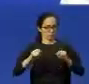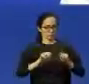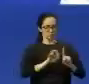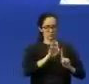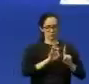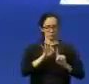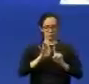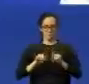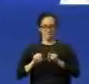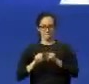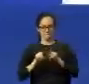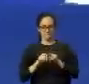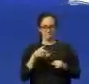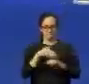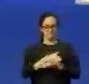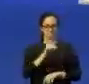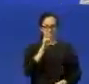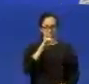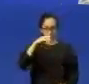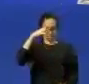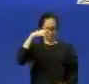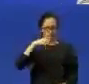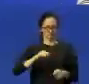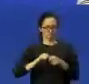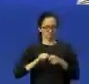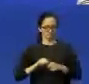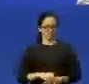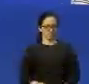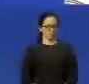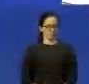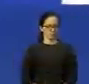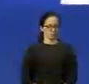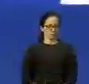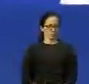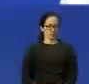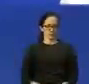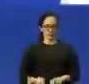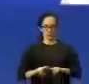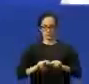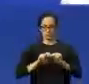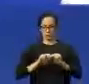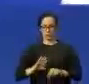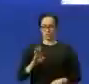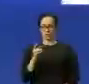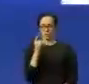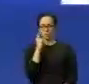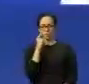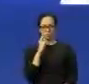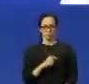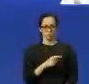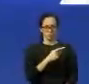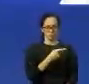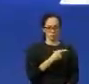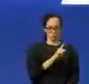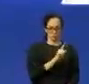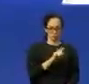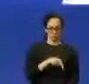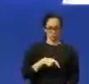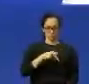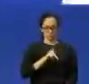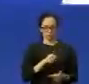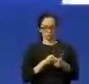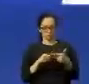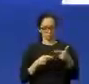temperatura provocada na água do chuveiro. Então, lembrando-se disso, nós temos que P1 está para K sobre 12, assim